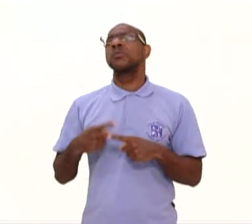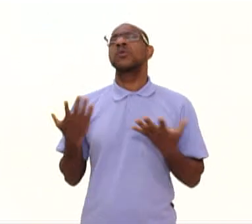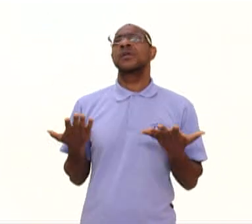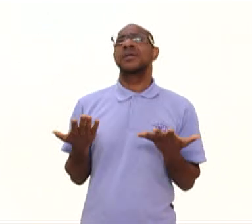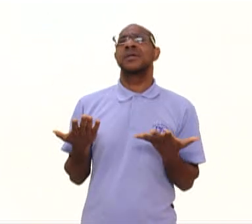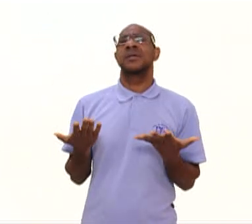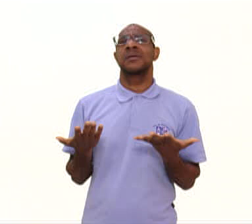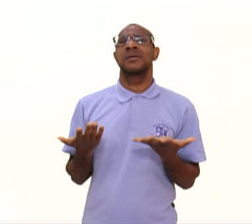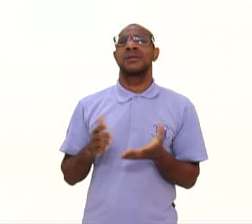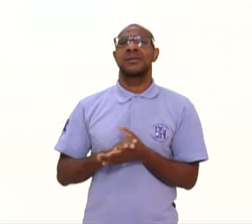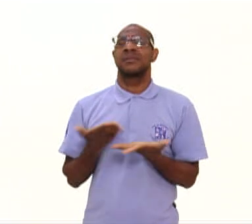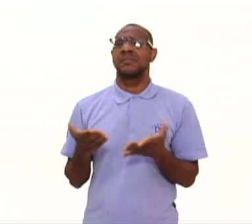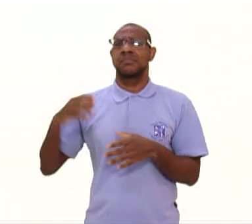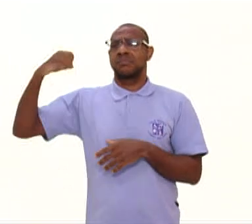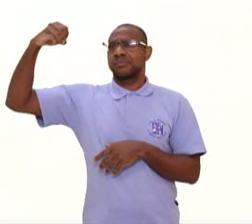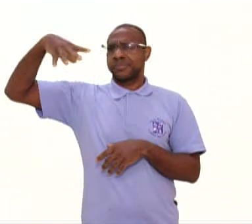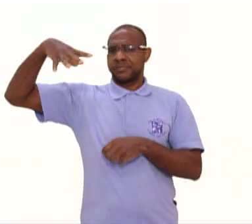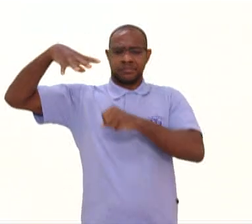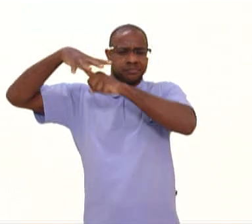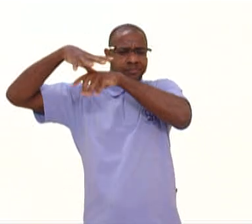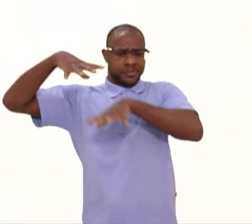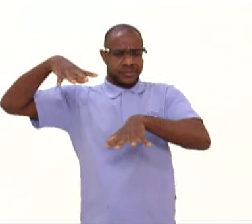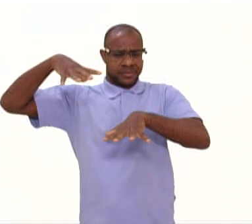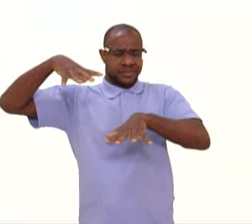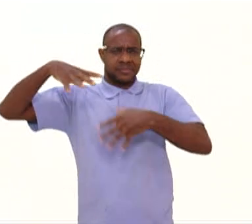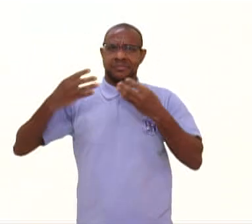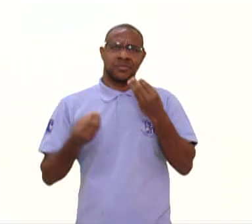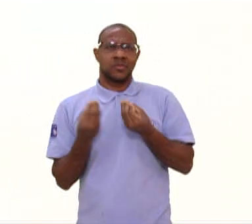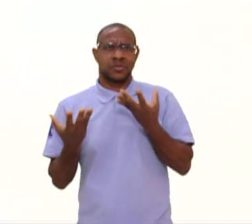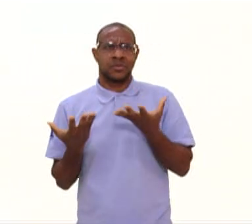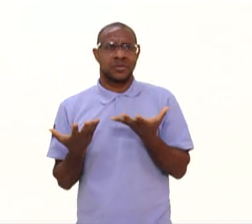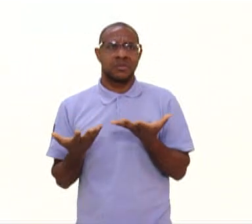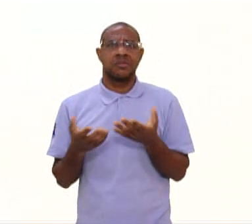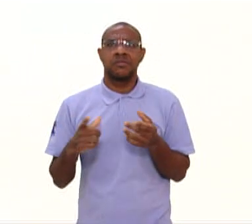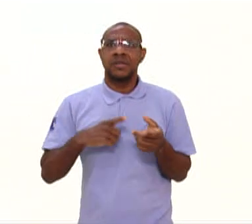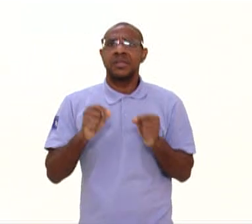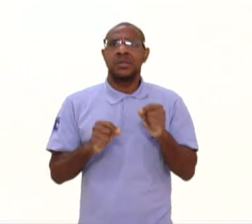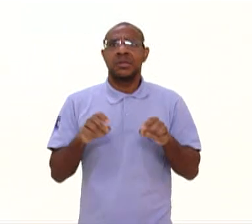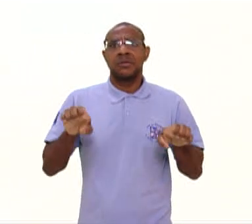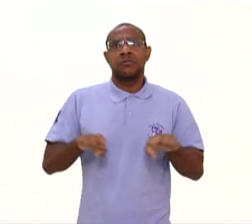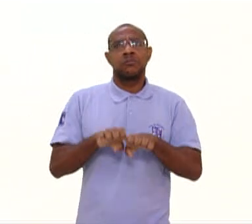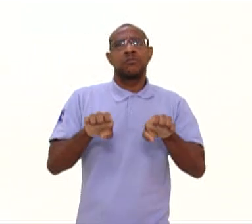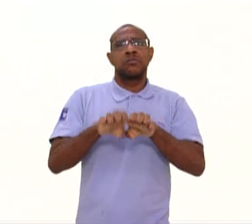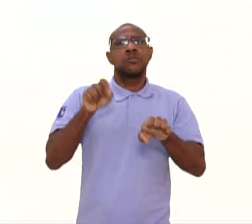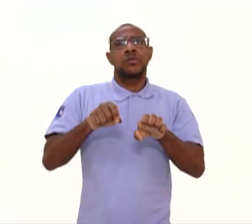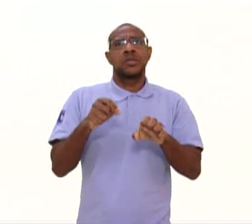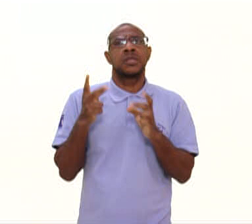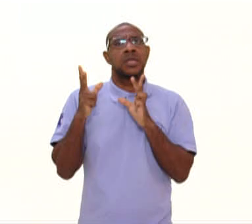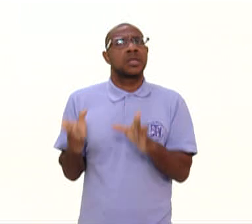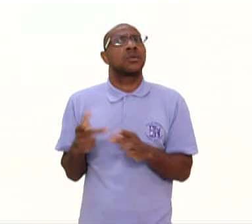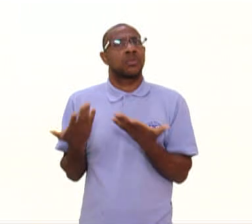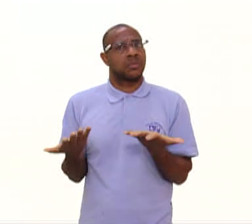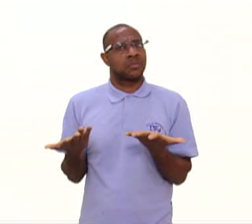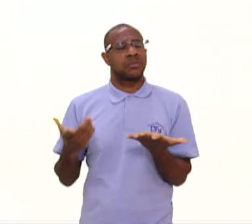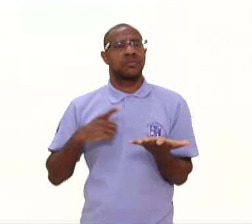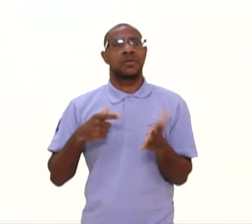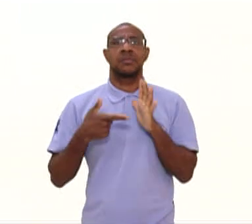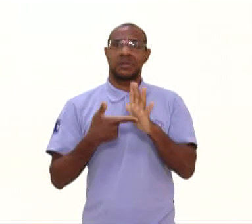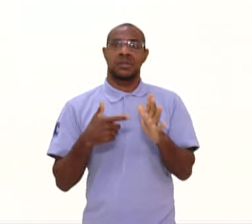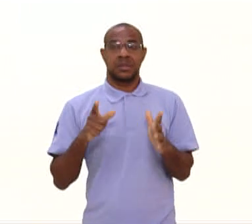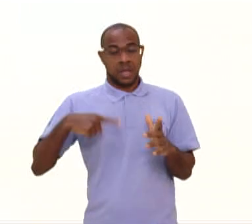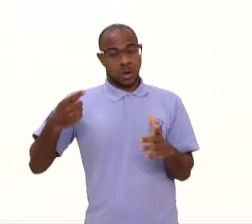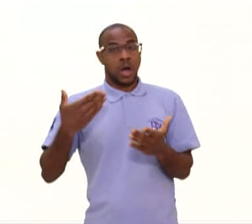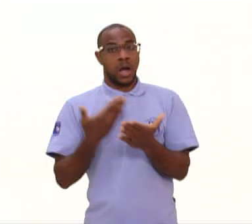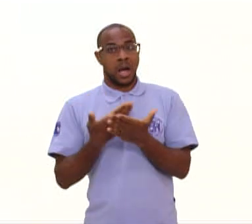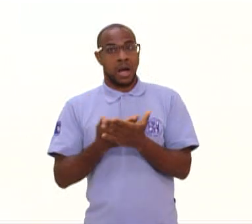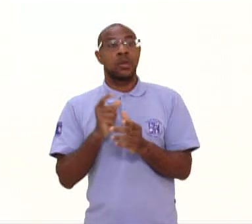isso, o aspecto luminoso, dentro da parte de ondulatória? Porque você vai ter a estruturação ali similar que você vai ter. Nas próximas aulas a